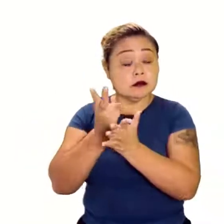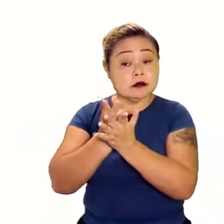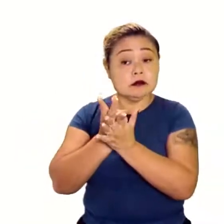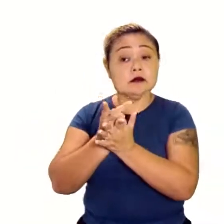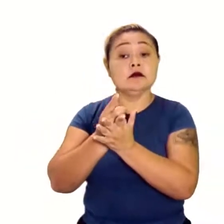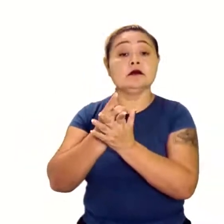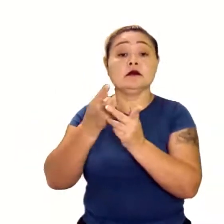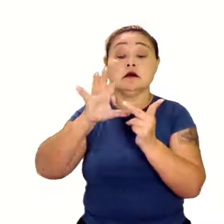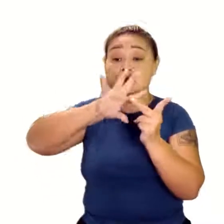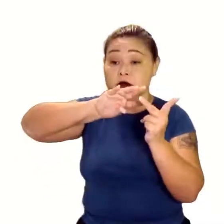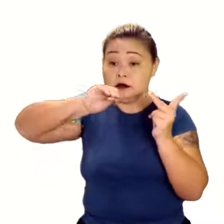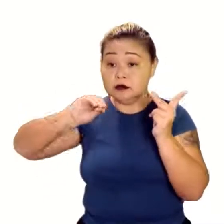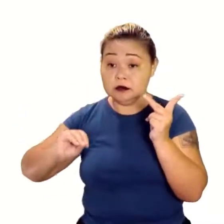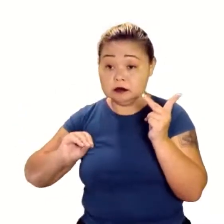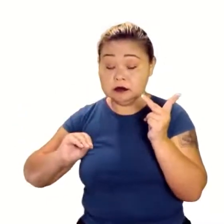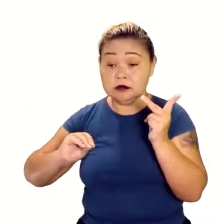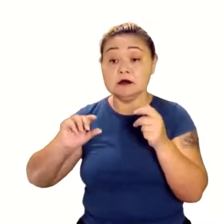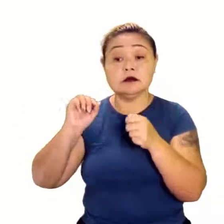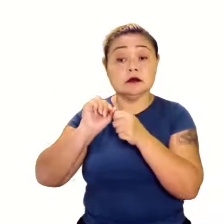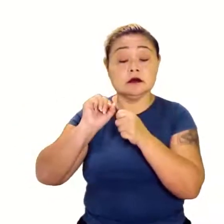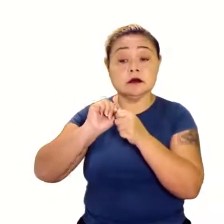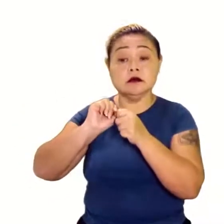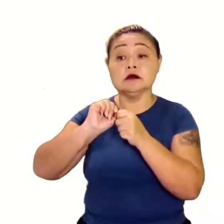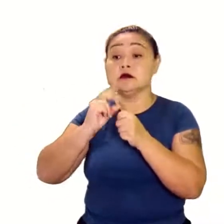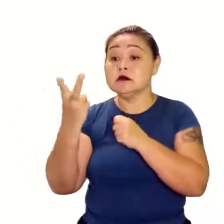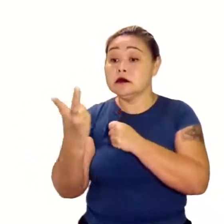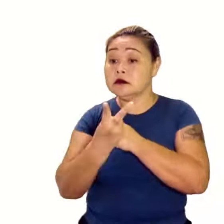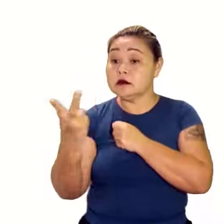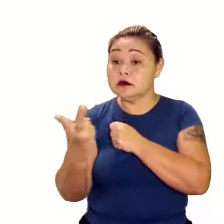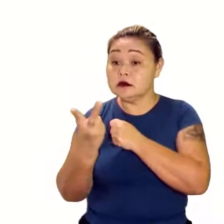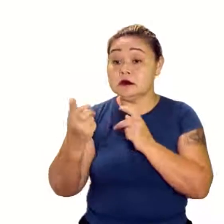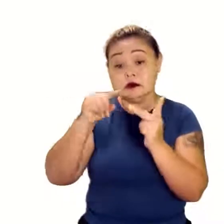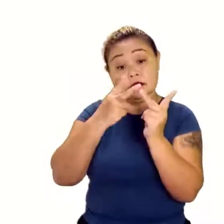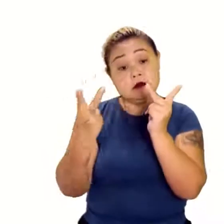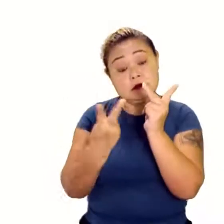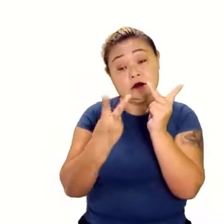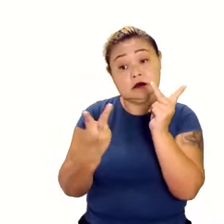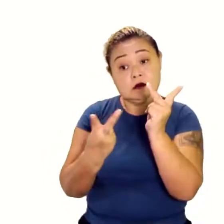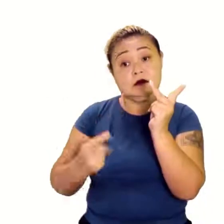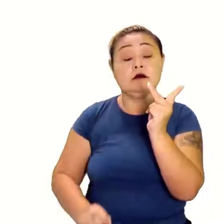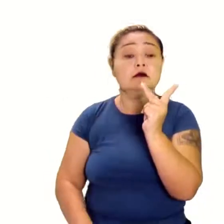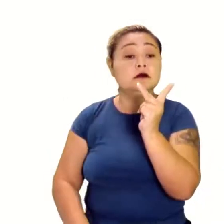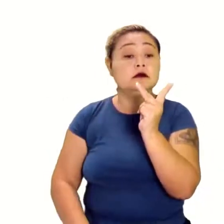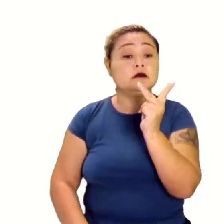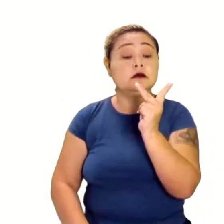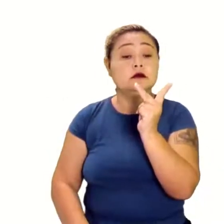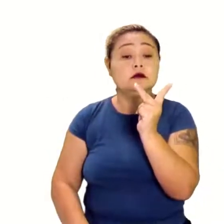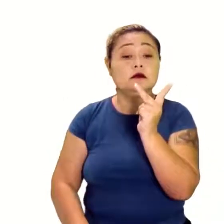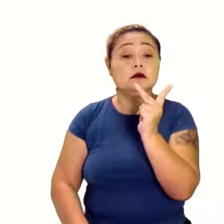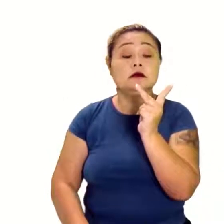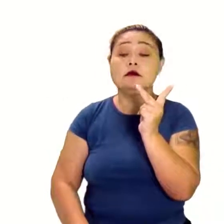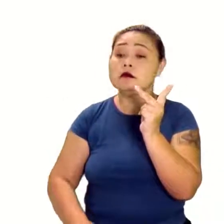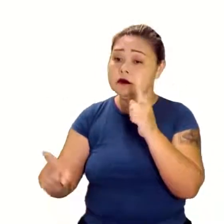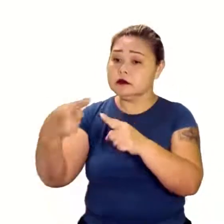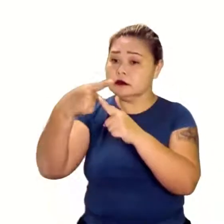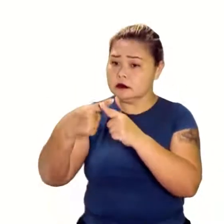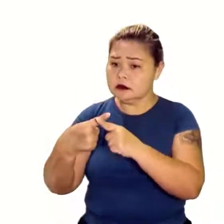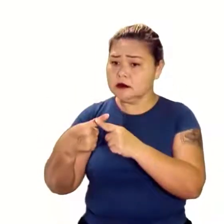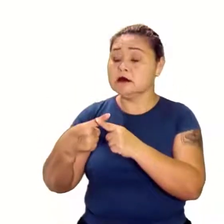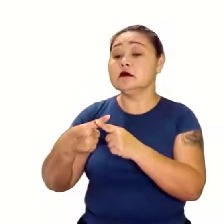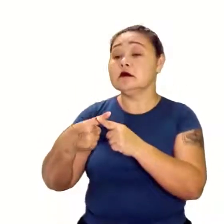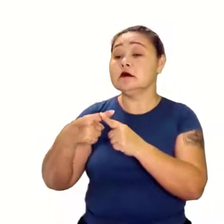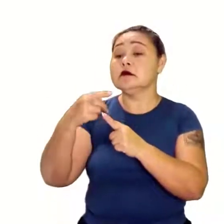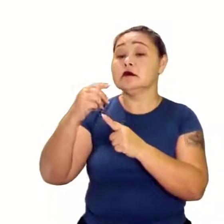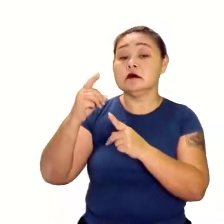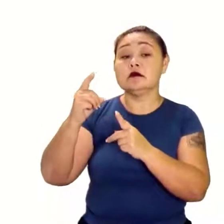eu vou repeti-los e vou fazer a operação entre os radicandos. Muito bem. Então, eu posso multiplicar aqui dentro?